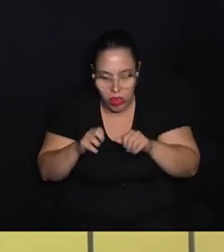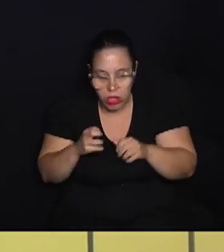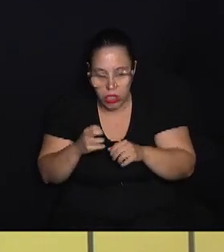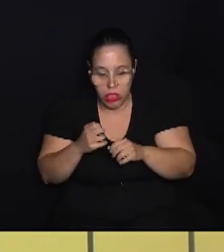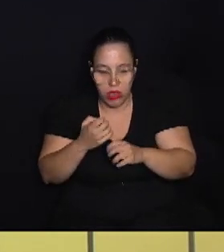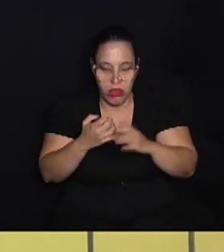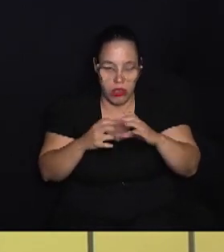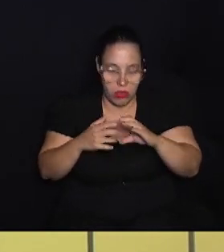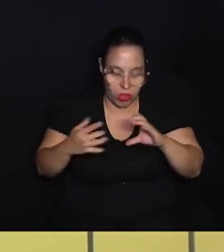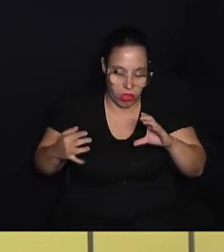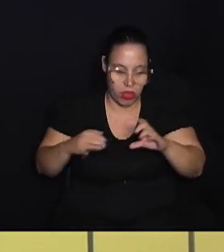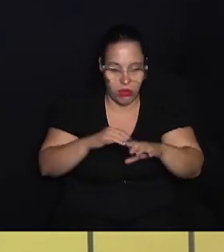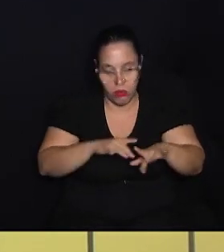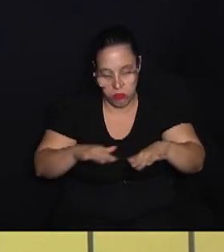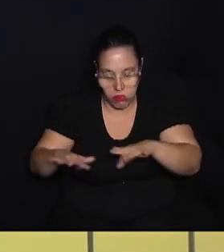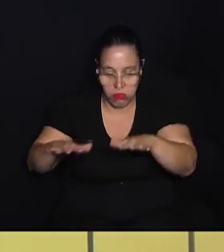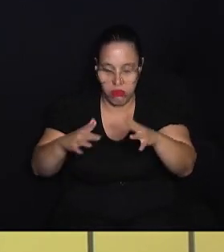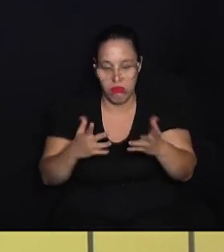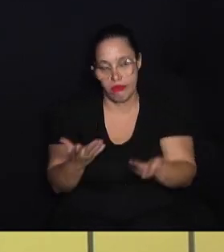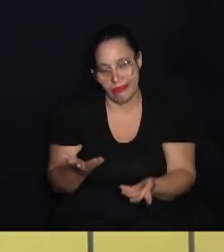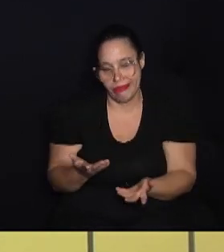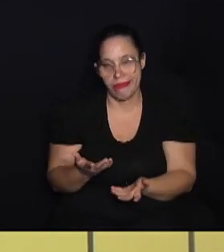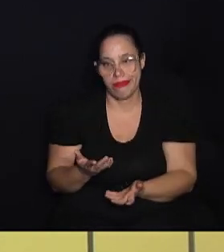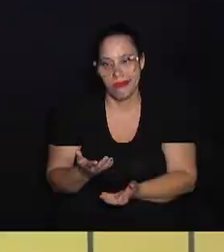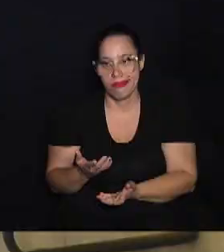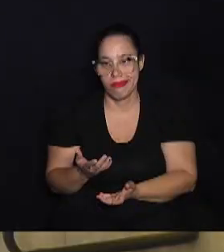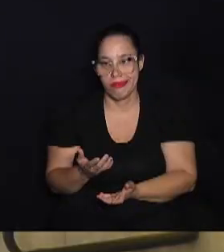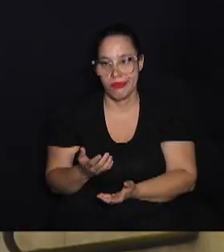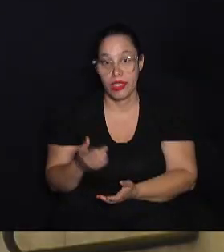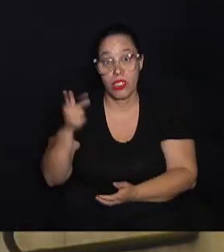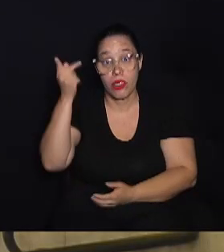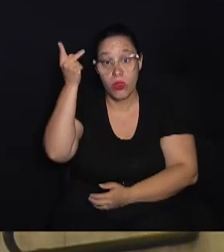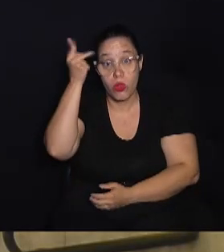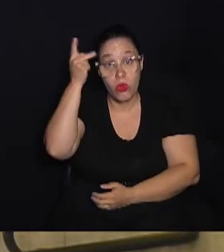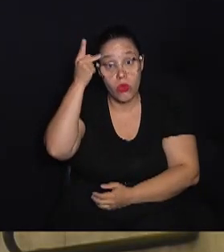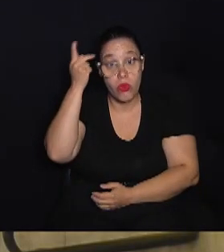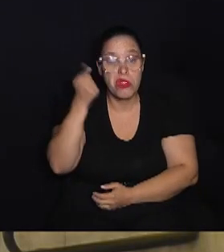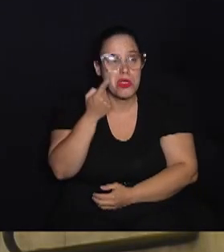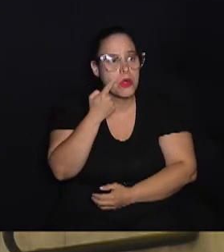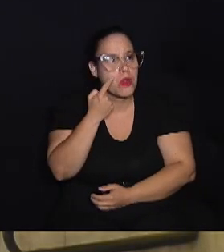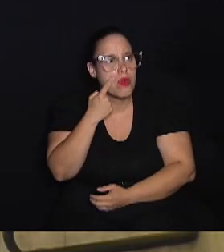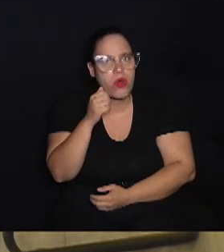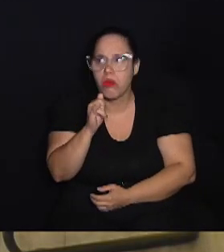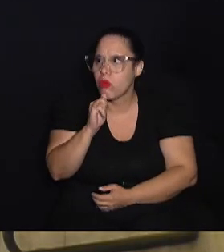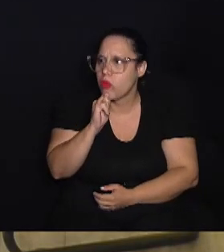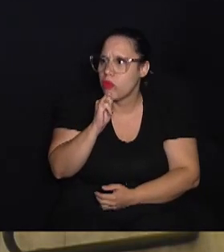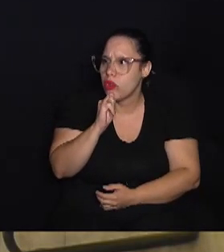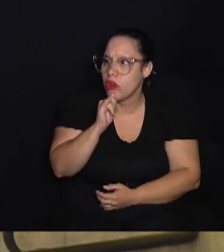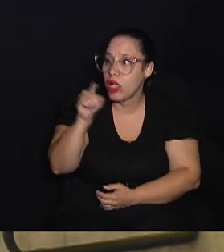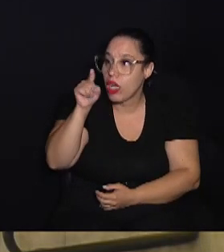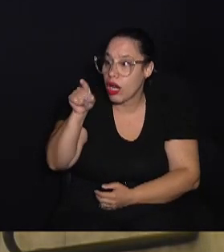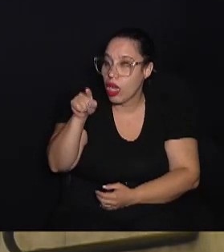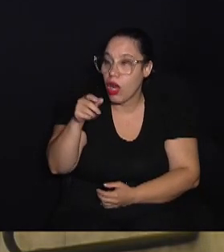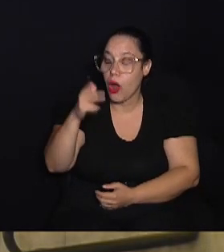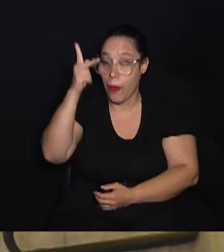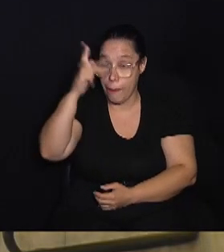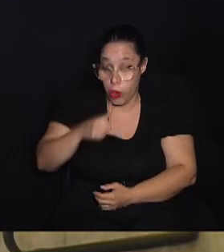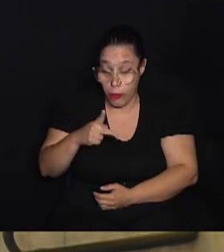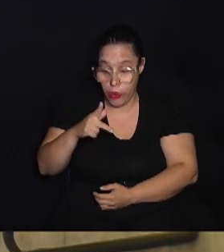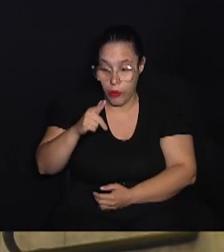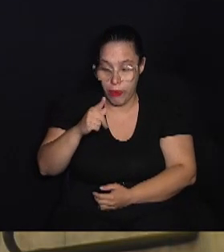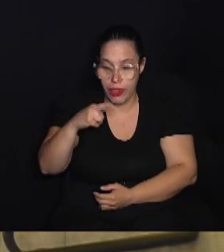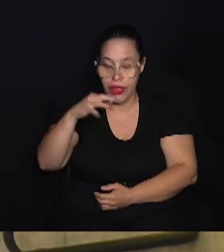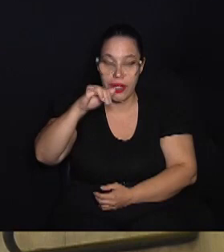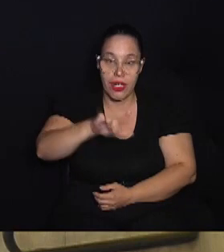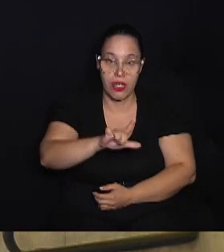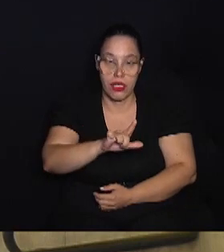do terreno, dos meios disponíveis. Sim, e no estado de São Paulo a gente vê que, por exemplo, lá no próprio Pantanal, inclusive estou aqui, olha,